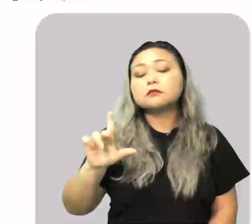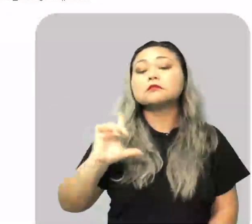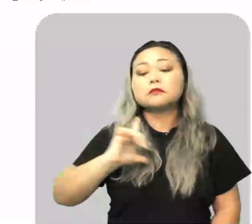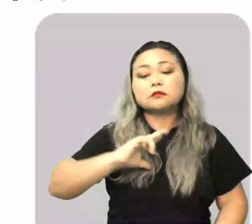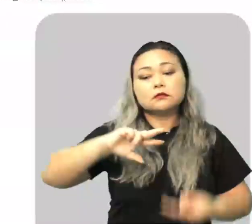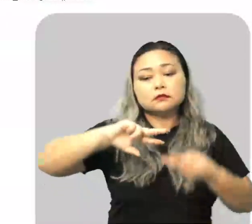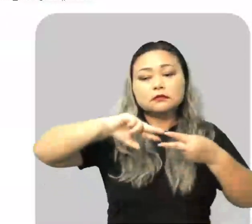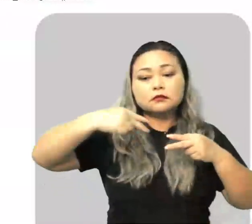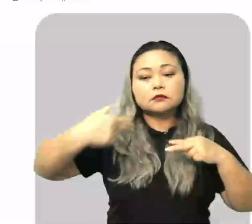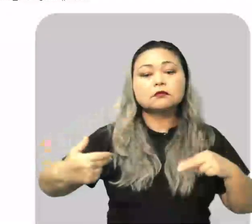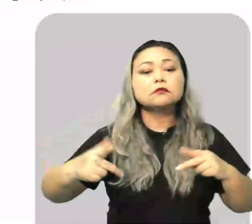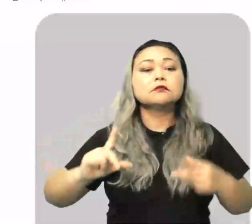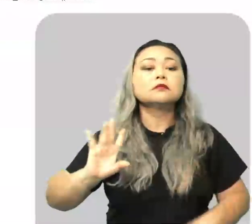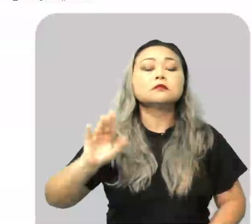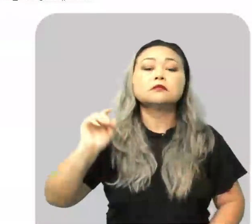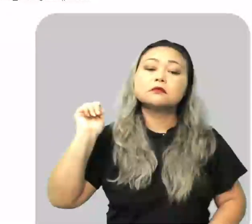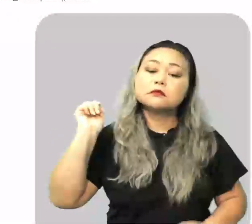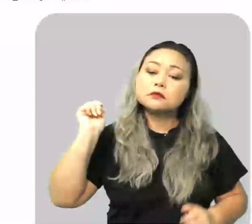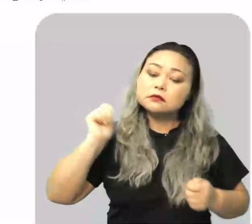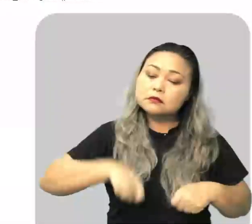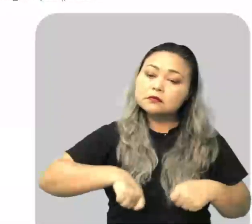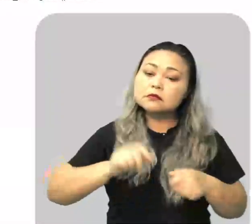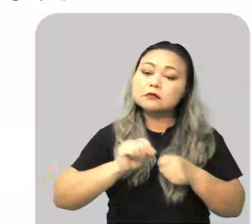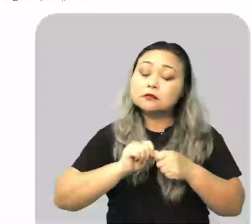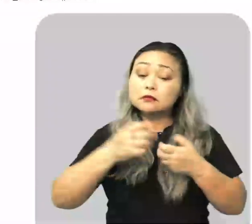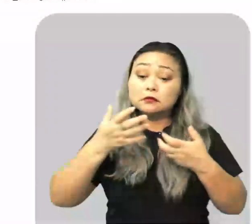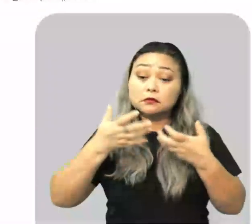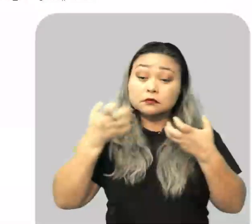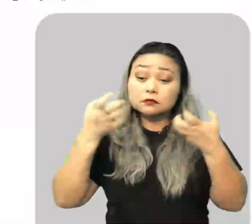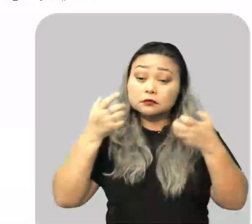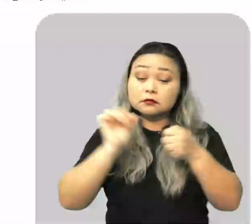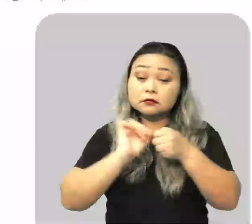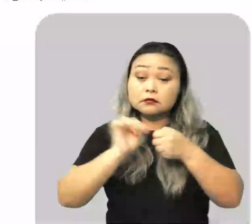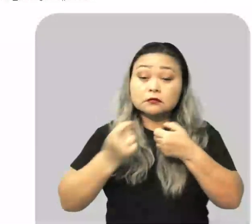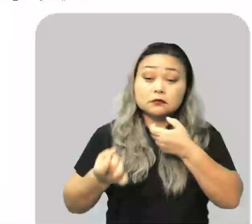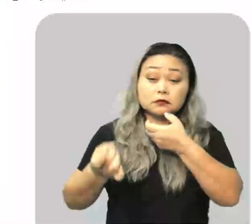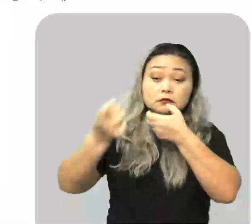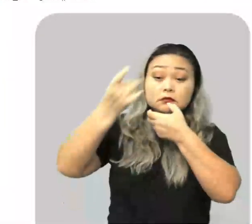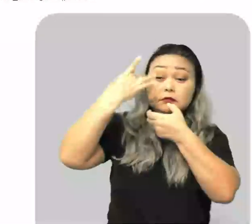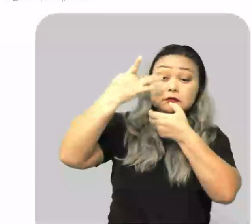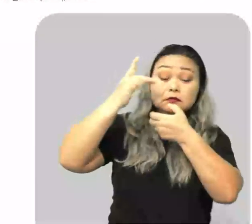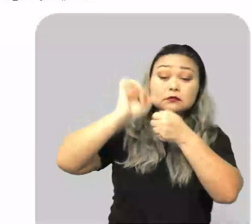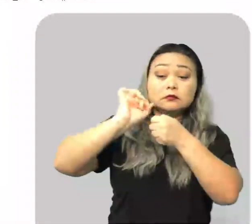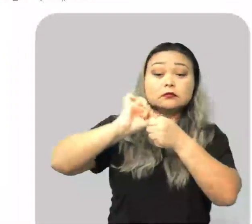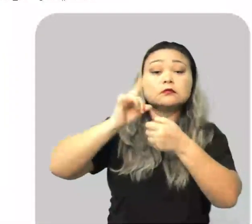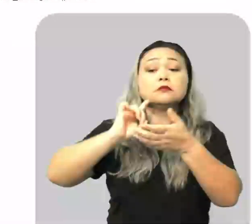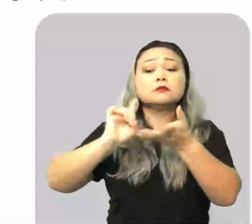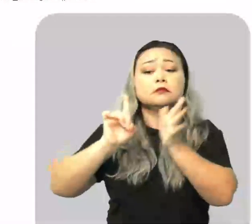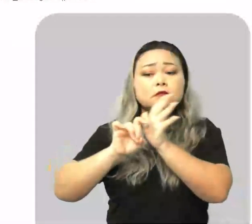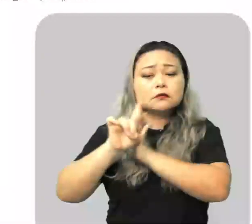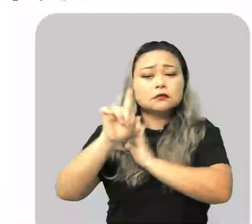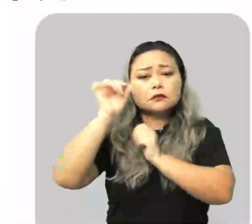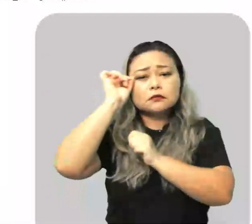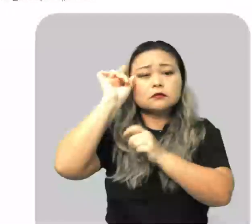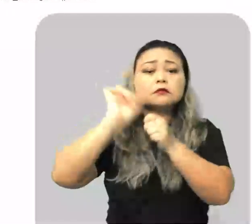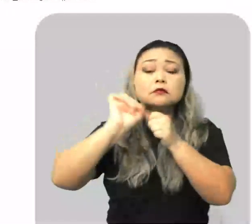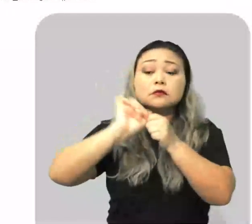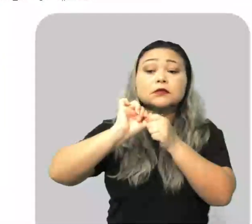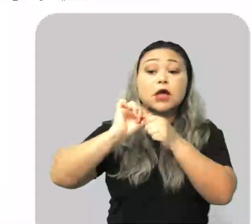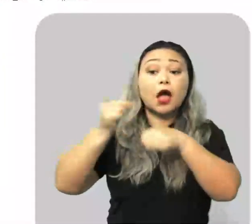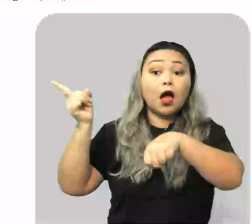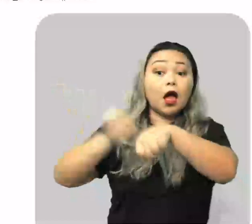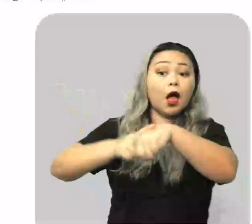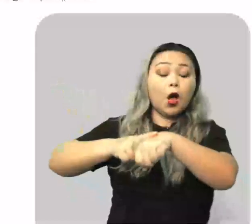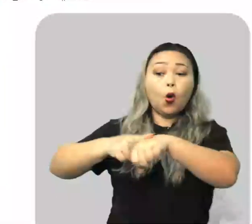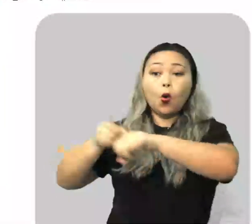DNA, material genético. Pode ser provocada por alergias ou por infecção bacteriana ou viral, considerada extremamente